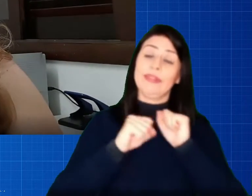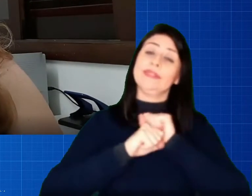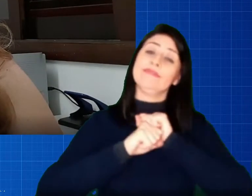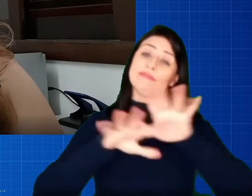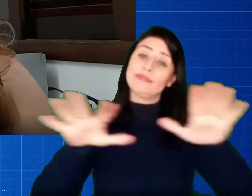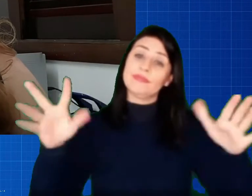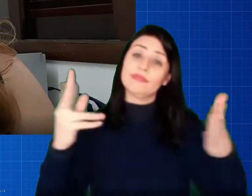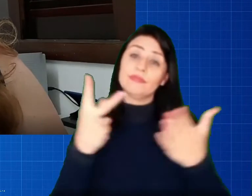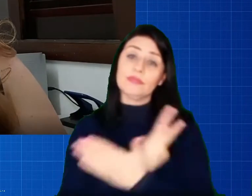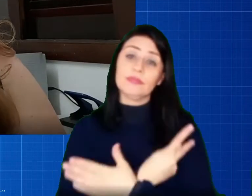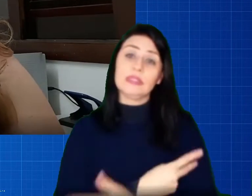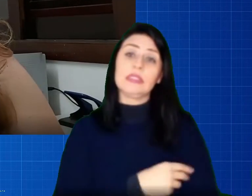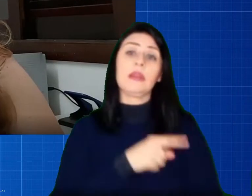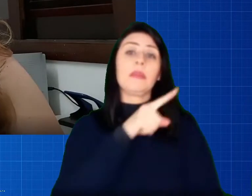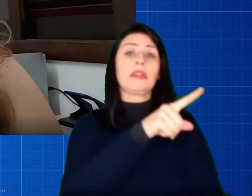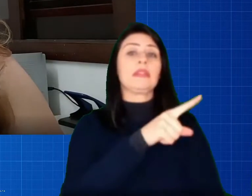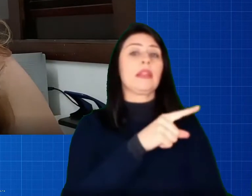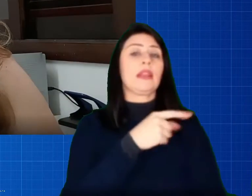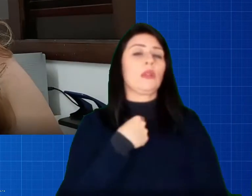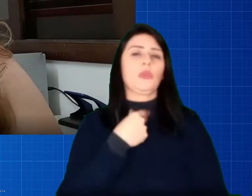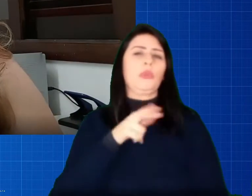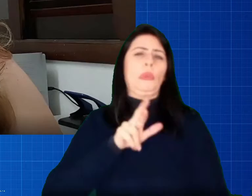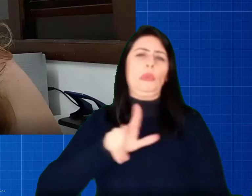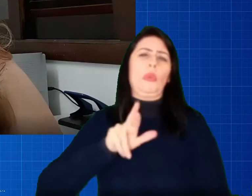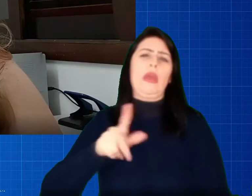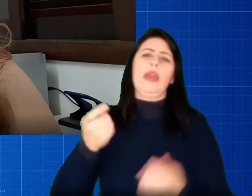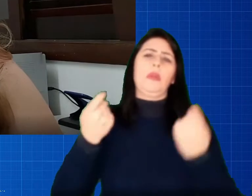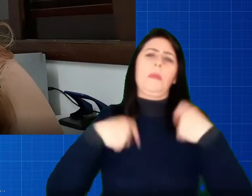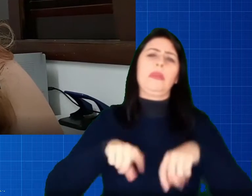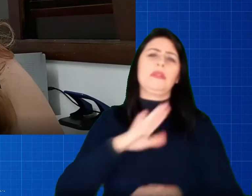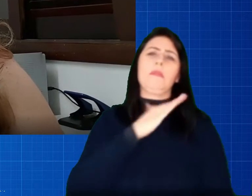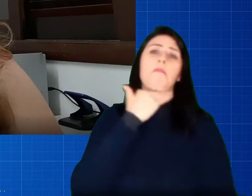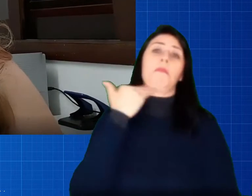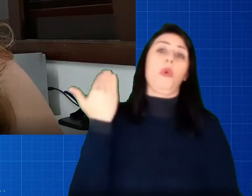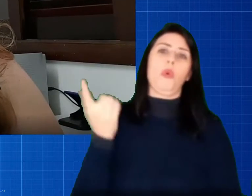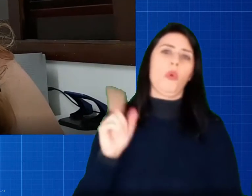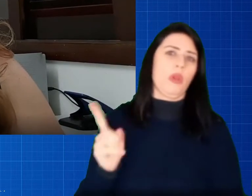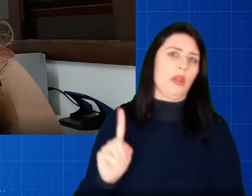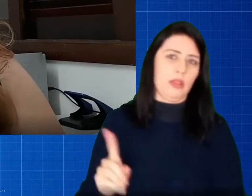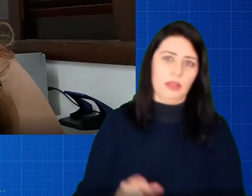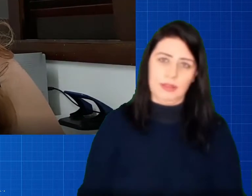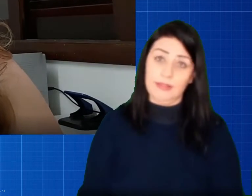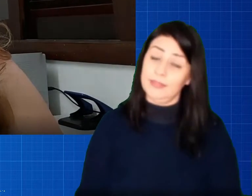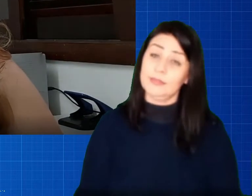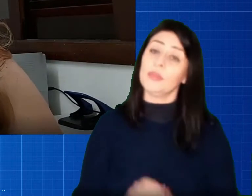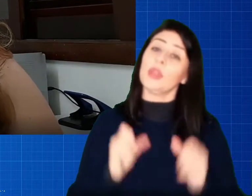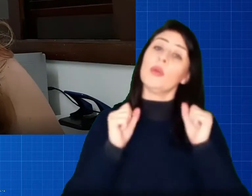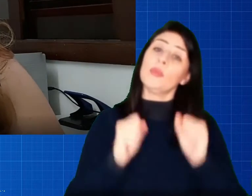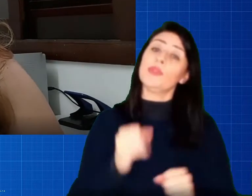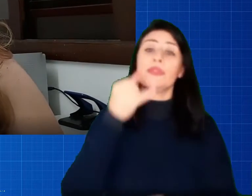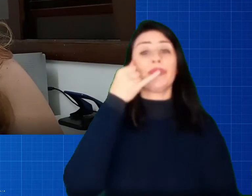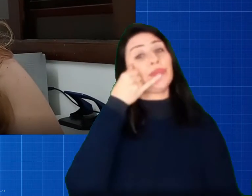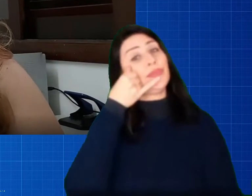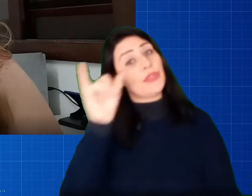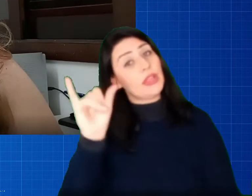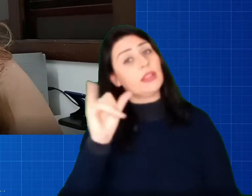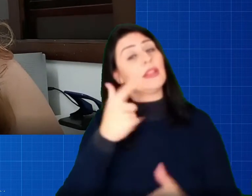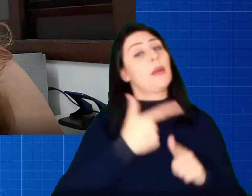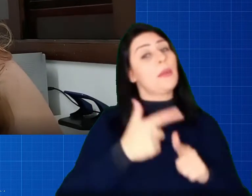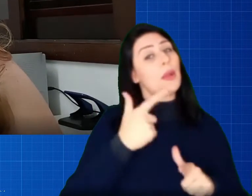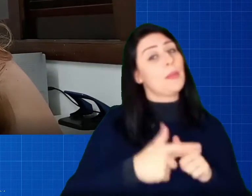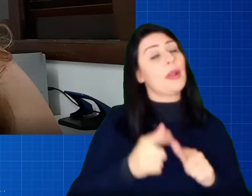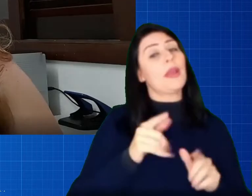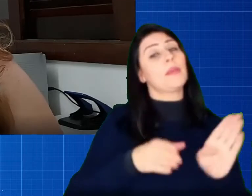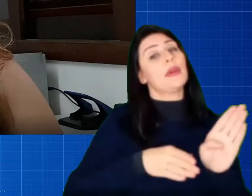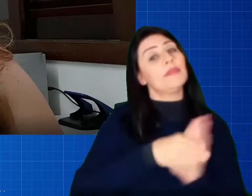coisa assim, terminou numa tentativa de morrer. Então, que era uma coisinha que, né, poderia ter sido, né, evitada com